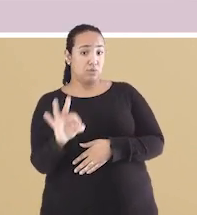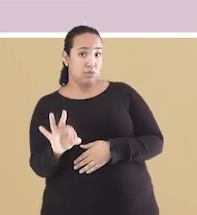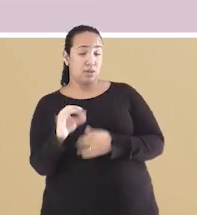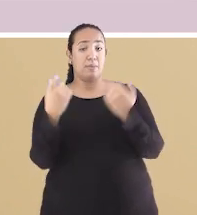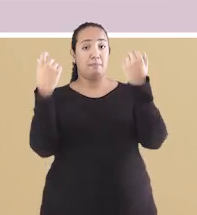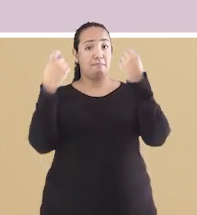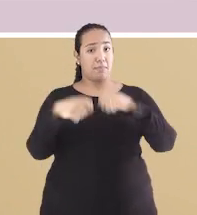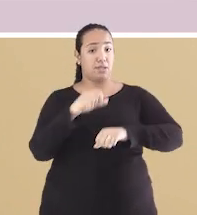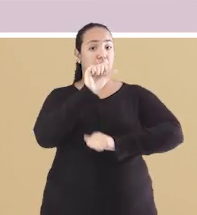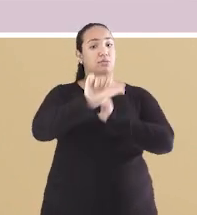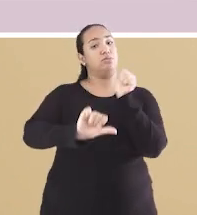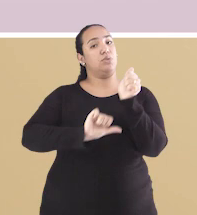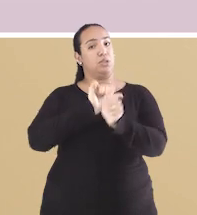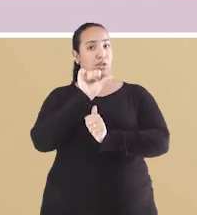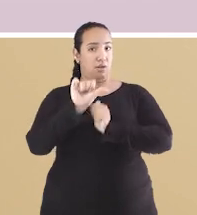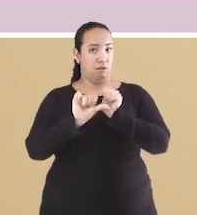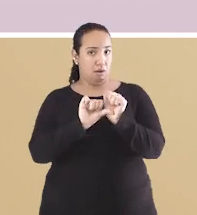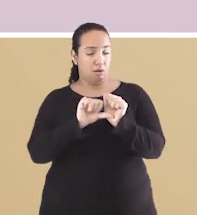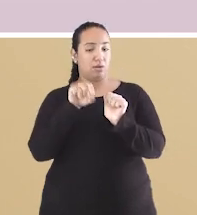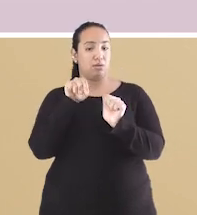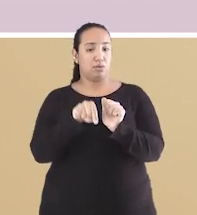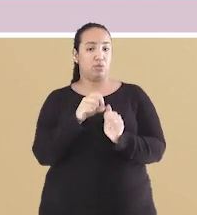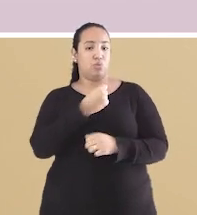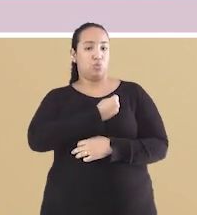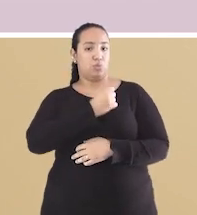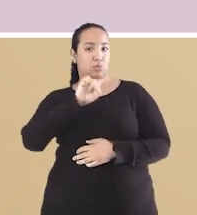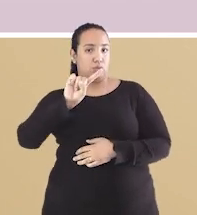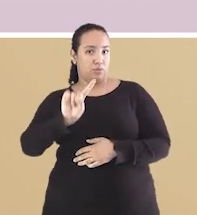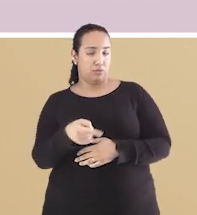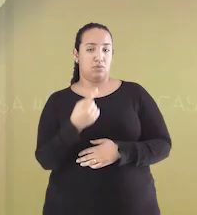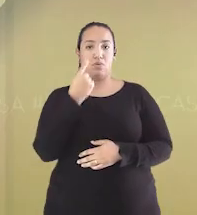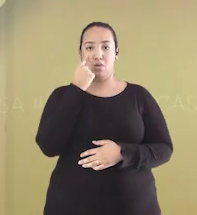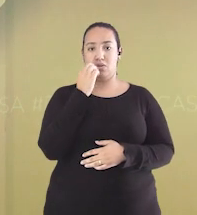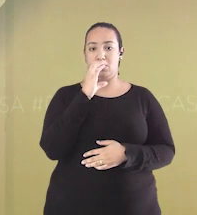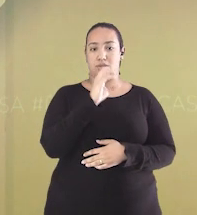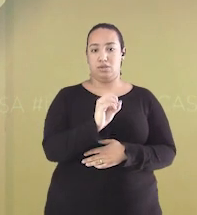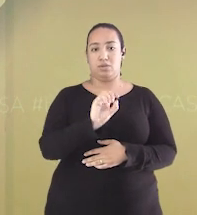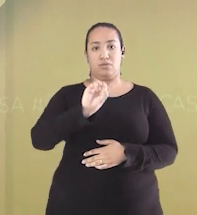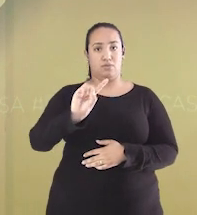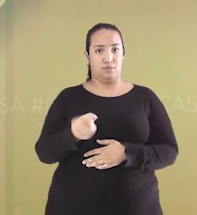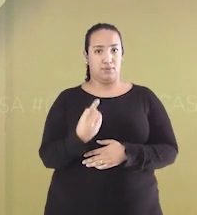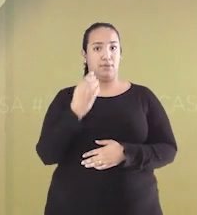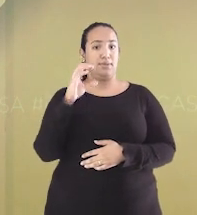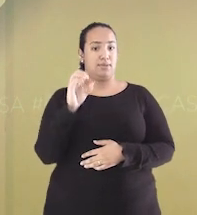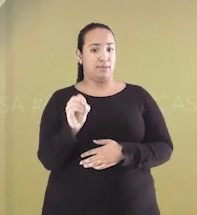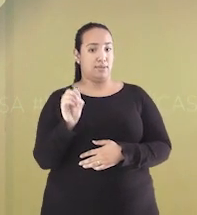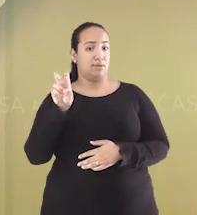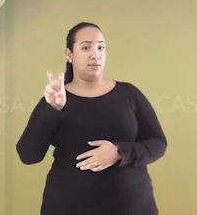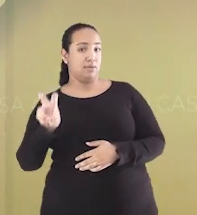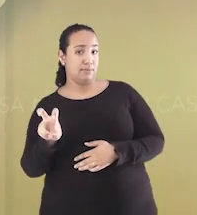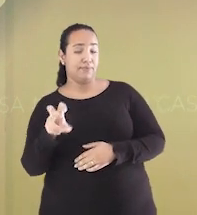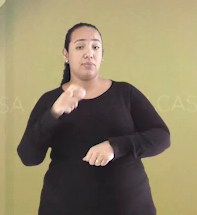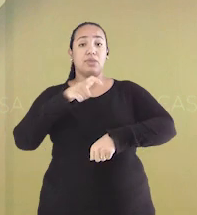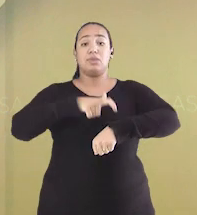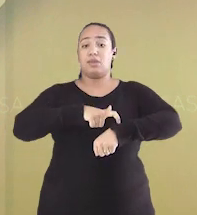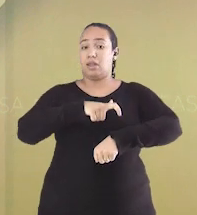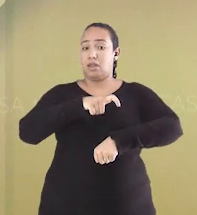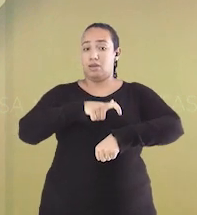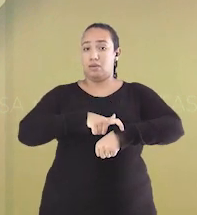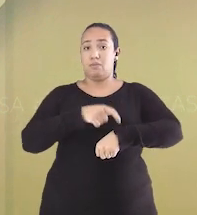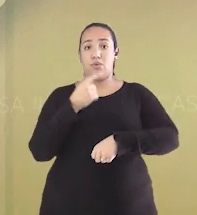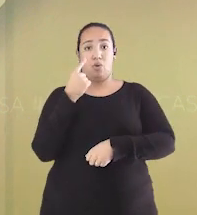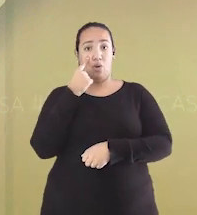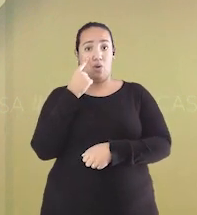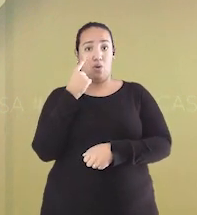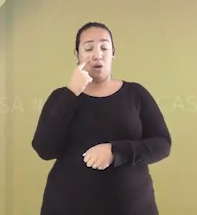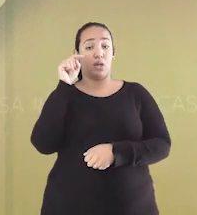5%, nós vamos transformá-la para uma taxa decimal, que é de 0,05. E o nosso